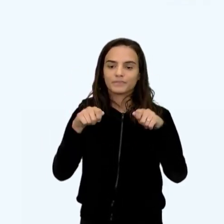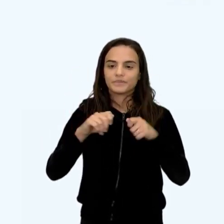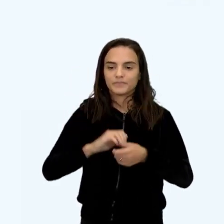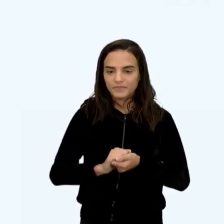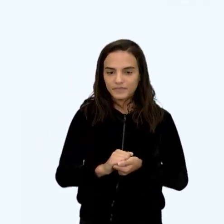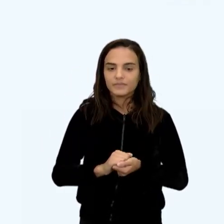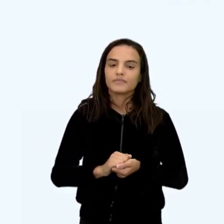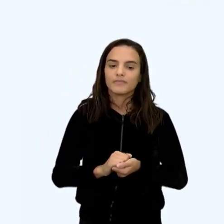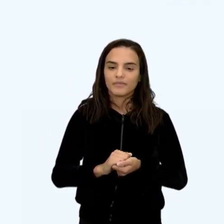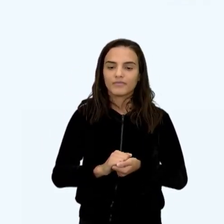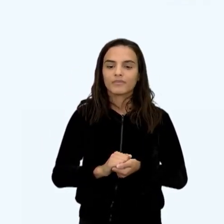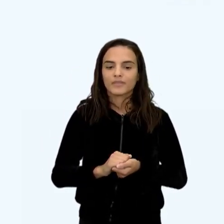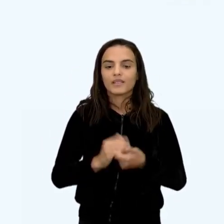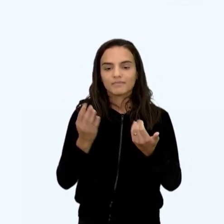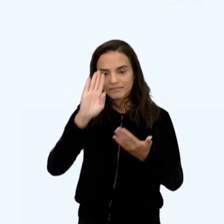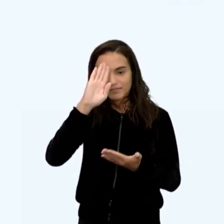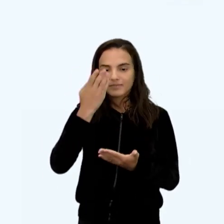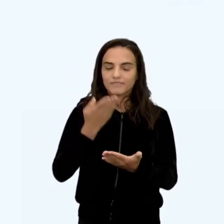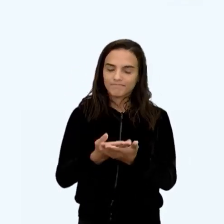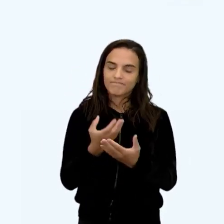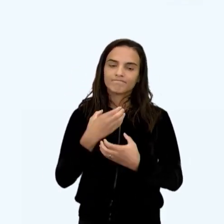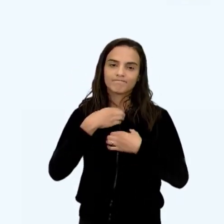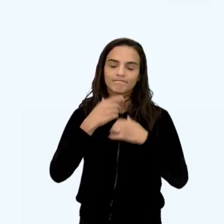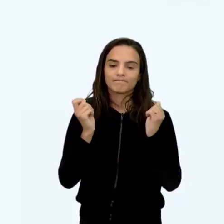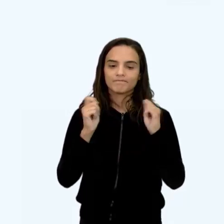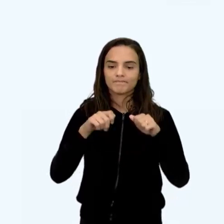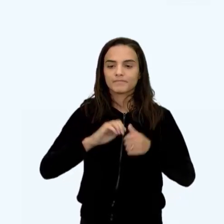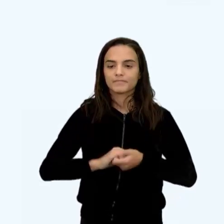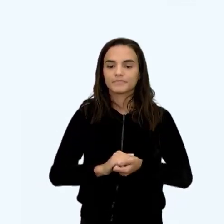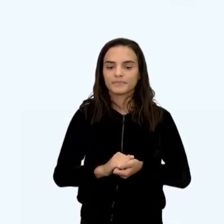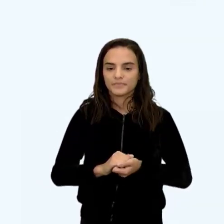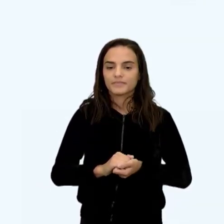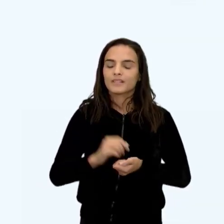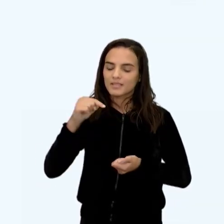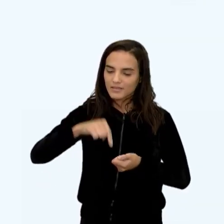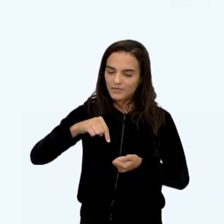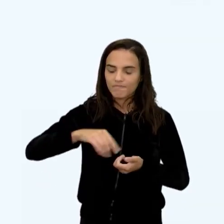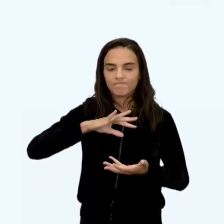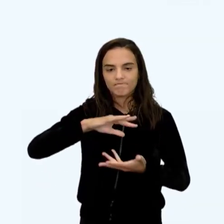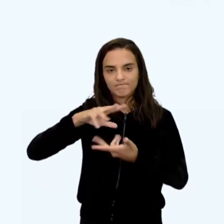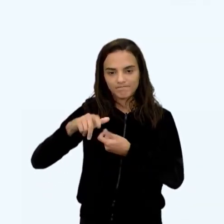Creio que é esse o sentido de estarmos aqui.